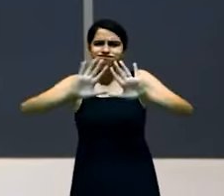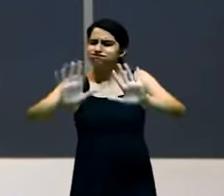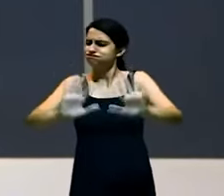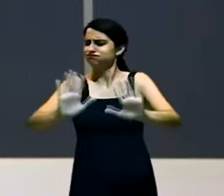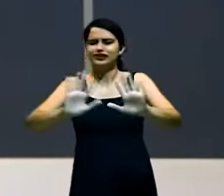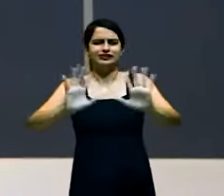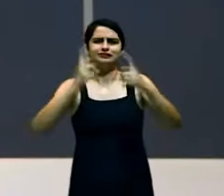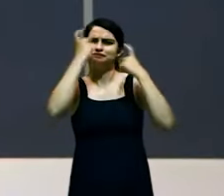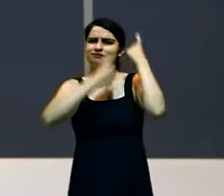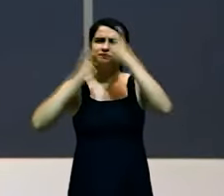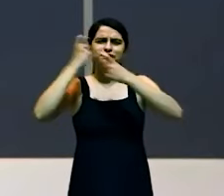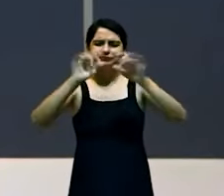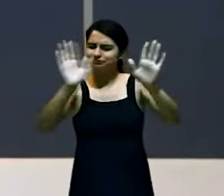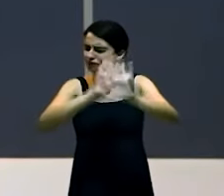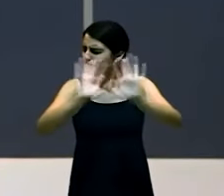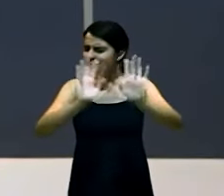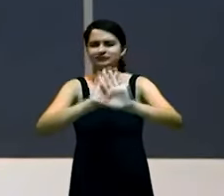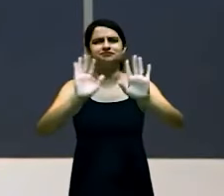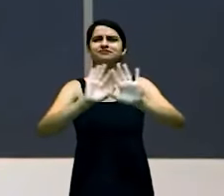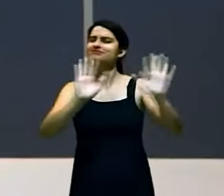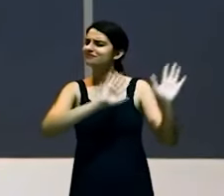ou preocupada, não.